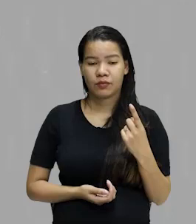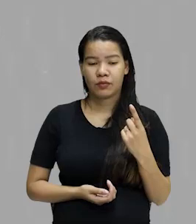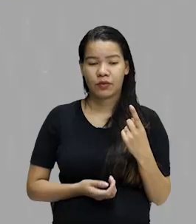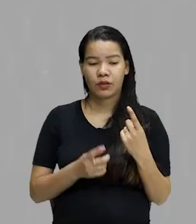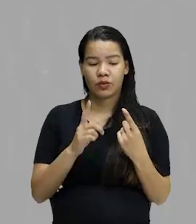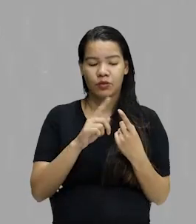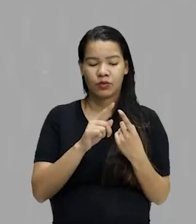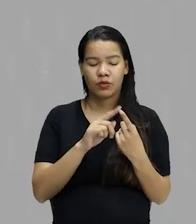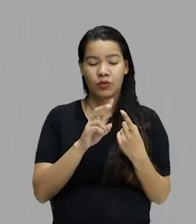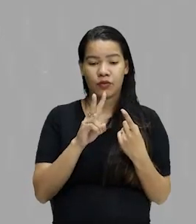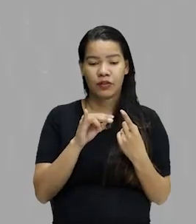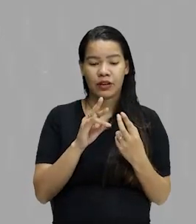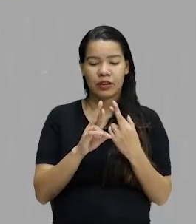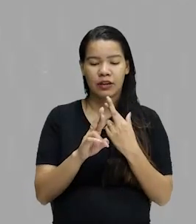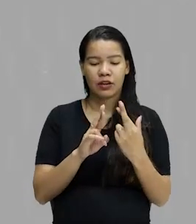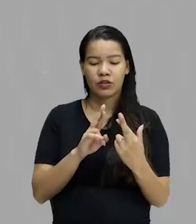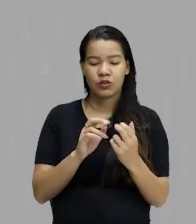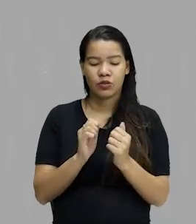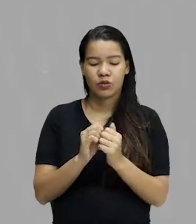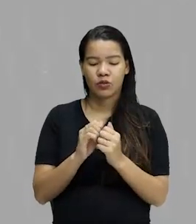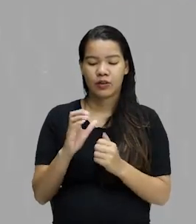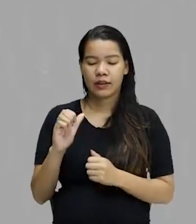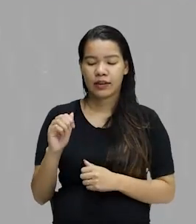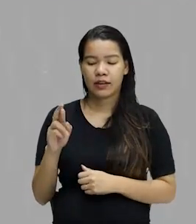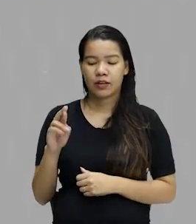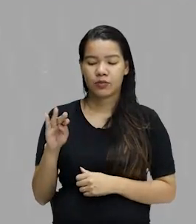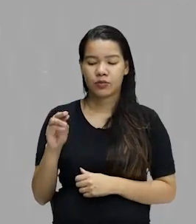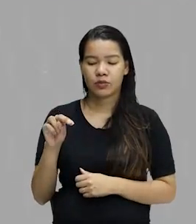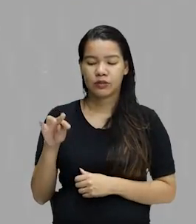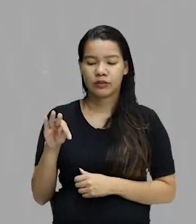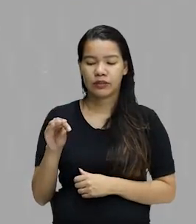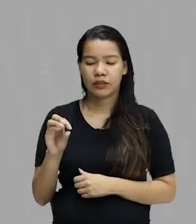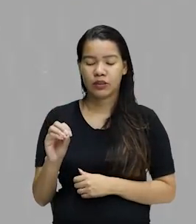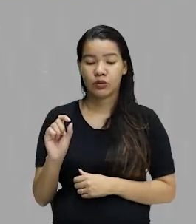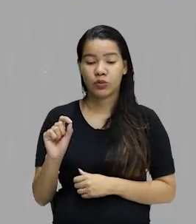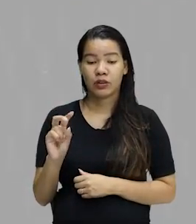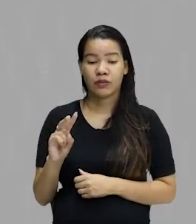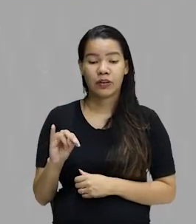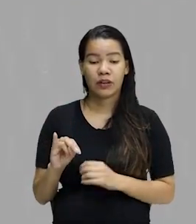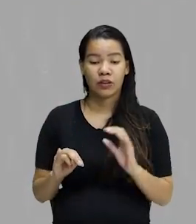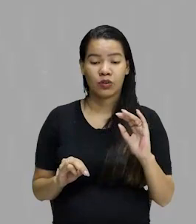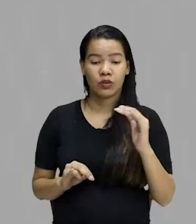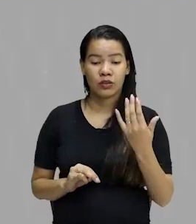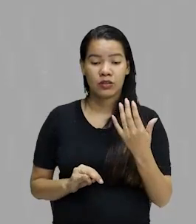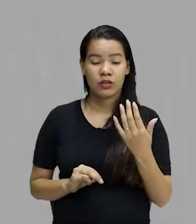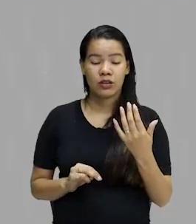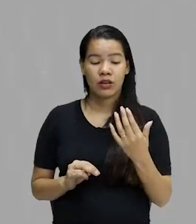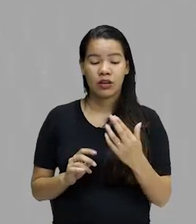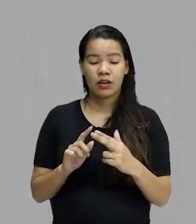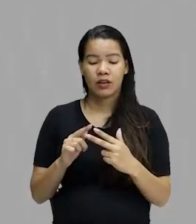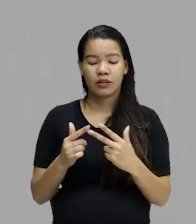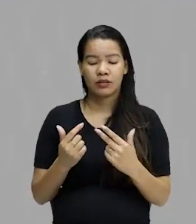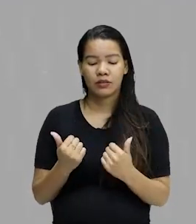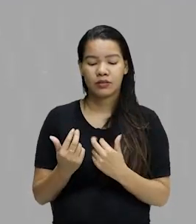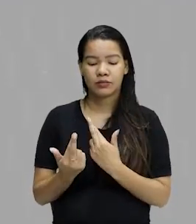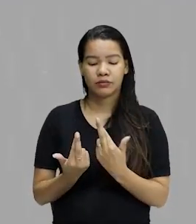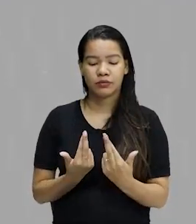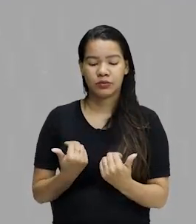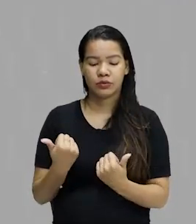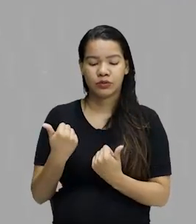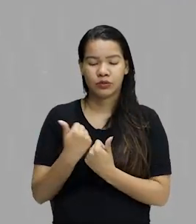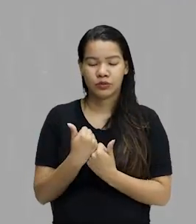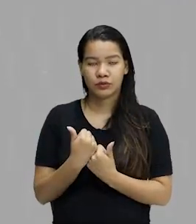reagir com o carbonato de sódio. O que vai acontecer? Turma, reação de dupla troca. Então, já